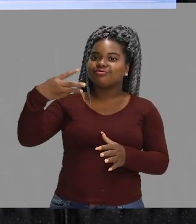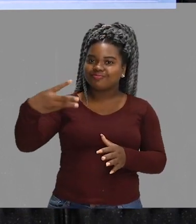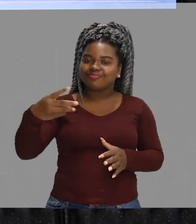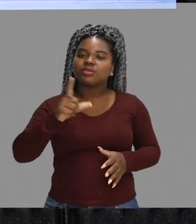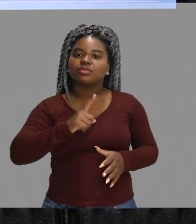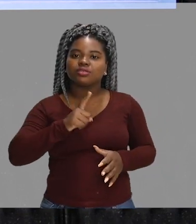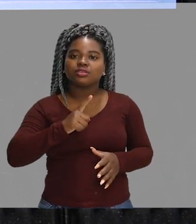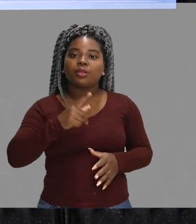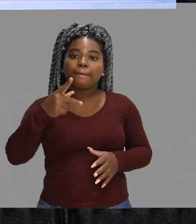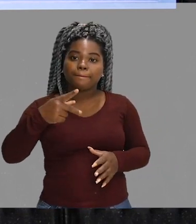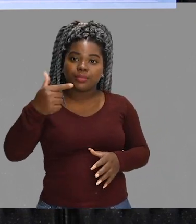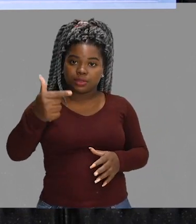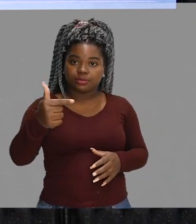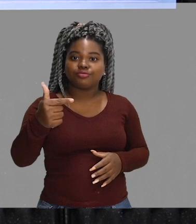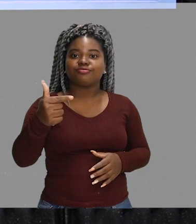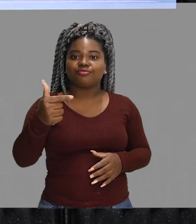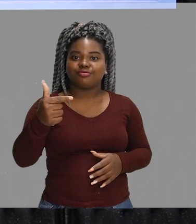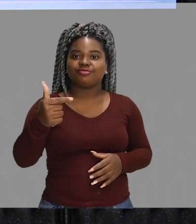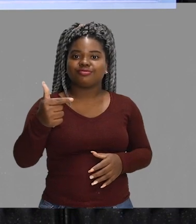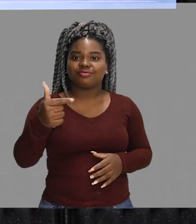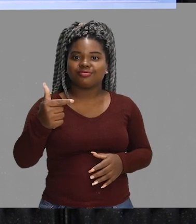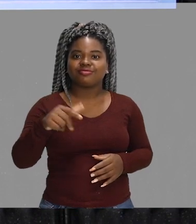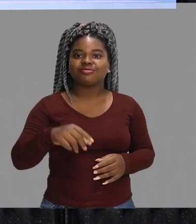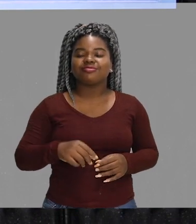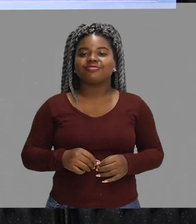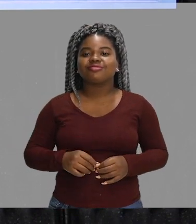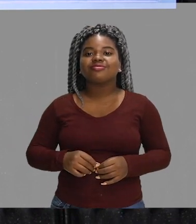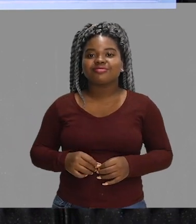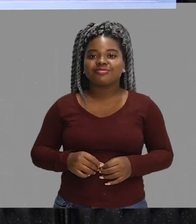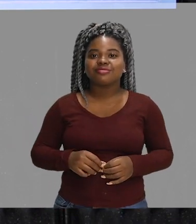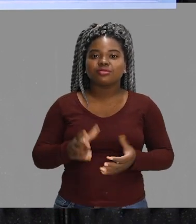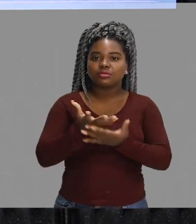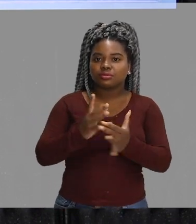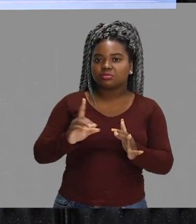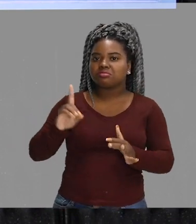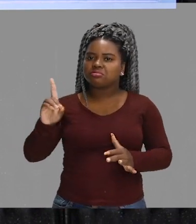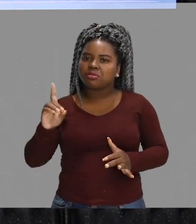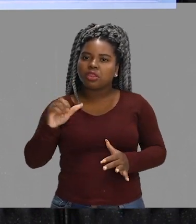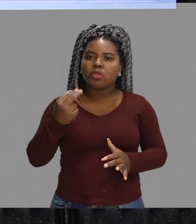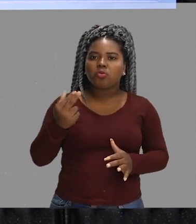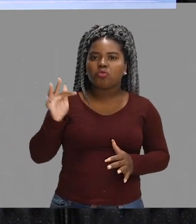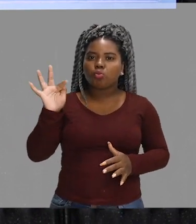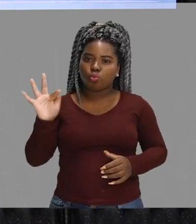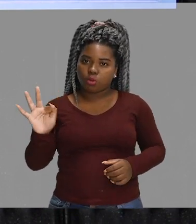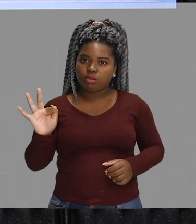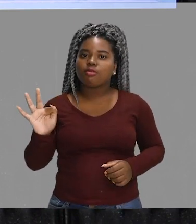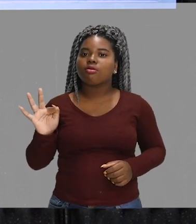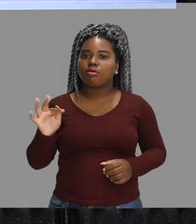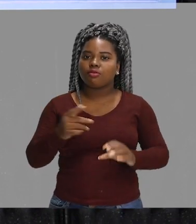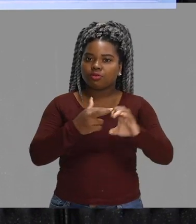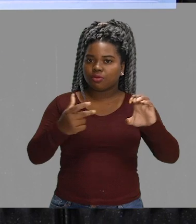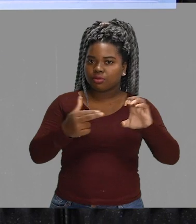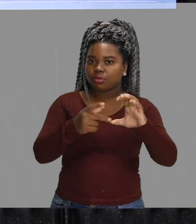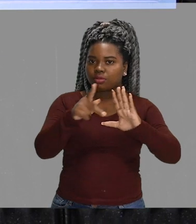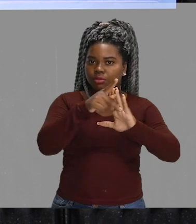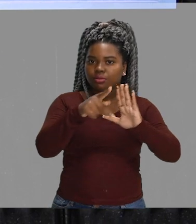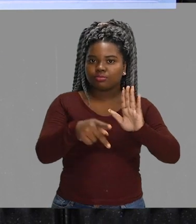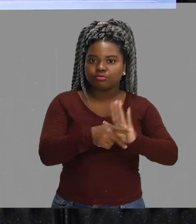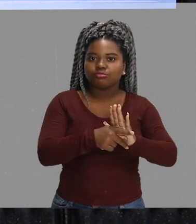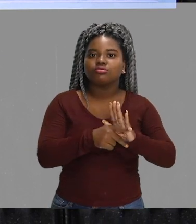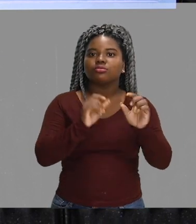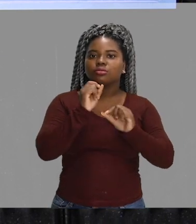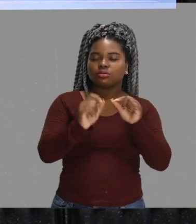transição externa, certo? E como terminou no subnível D, ele vai pertencer à família